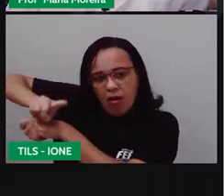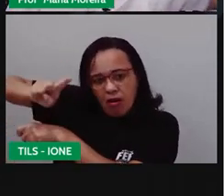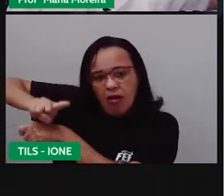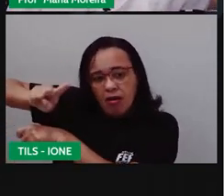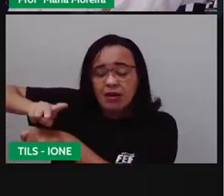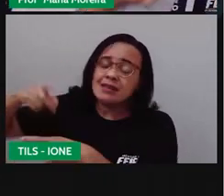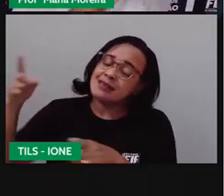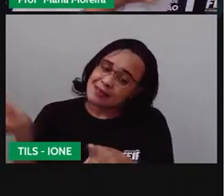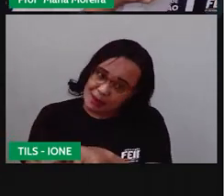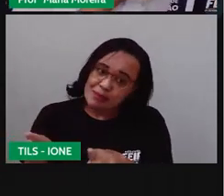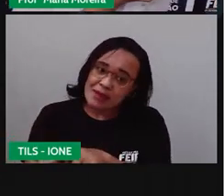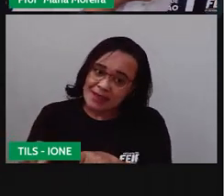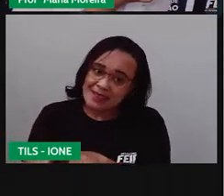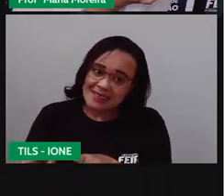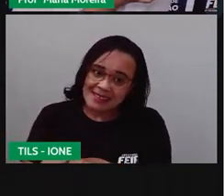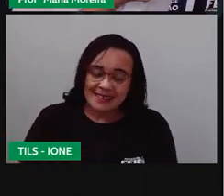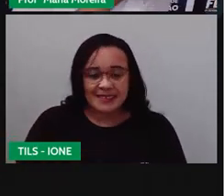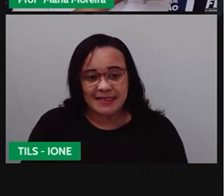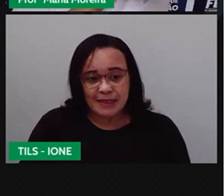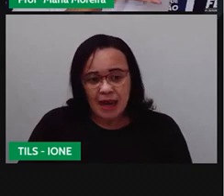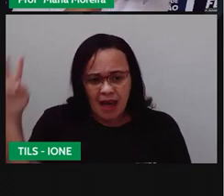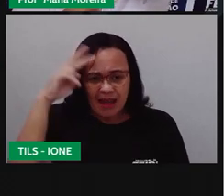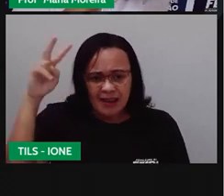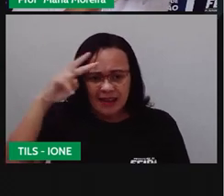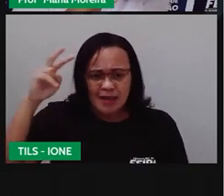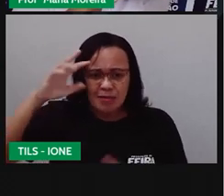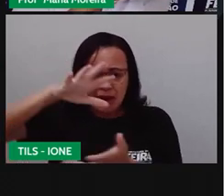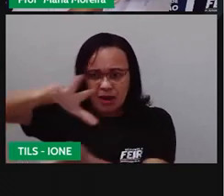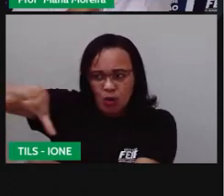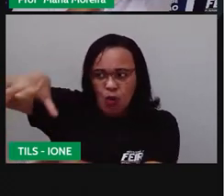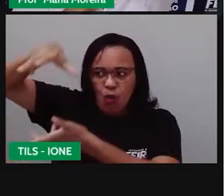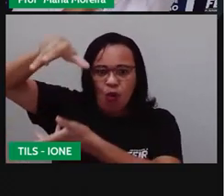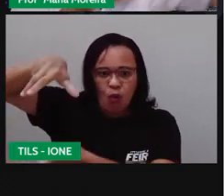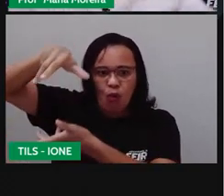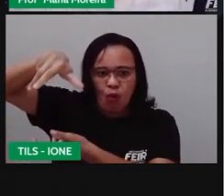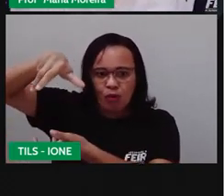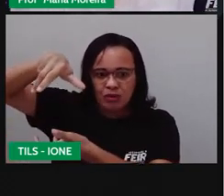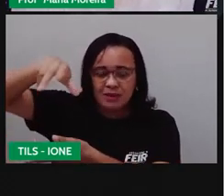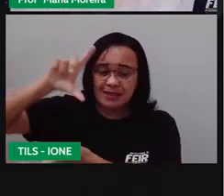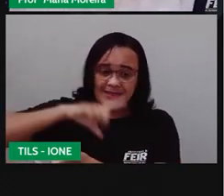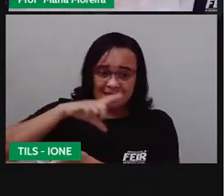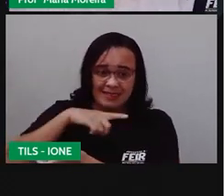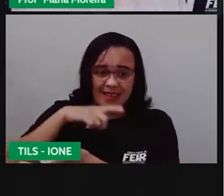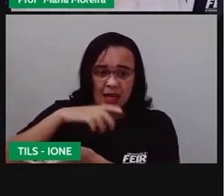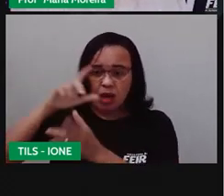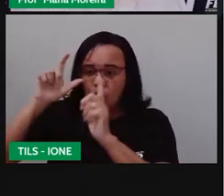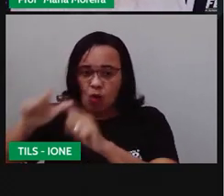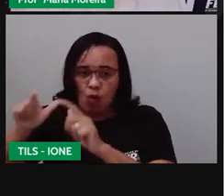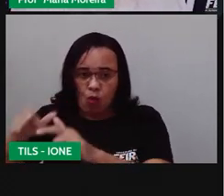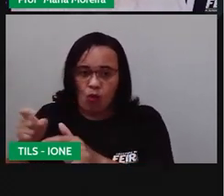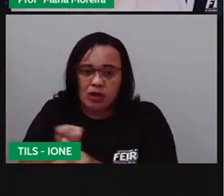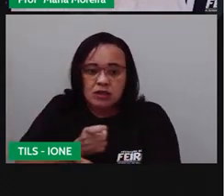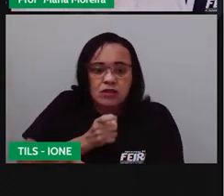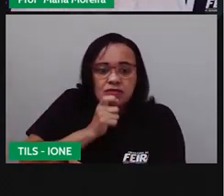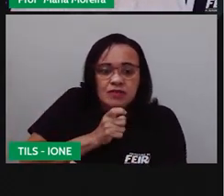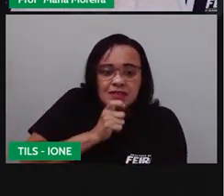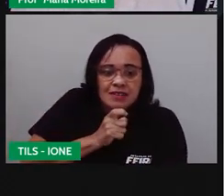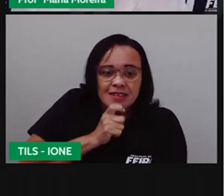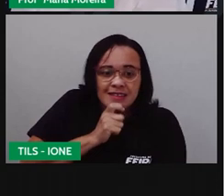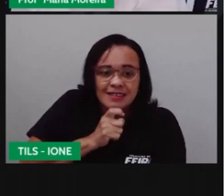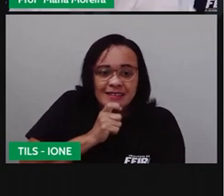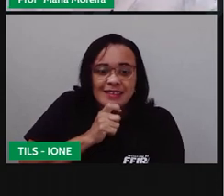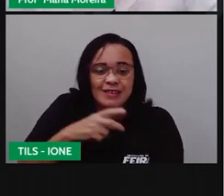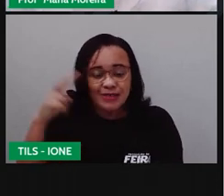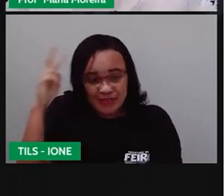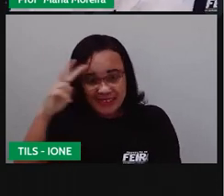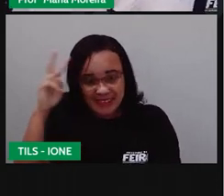sobre o planeta Terra? Do globo, que existia nas extremidades o que mais? Frio, retomada de conteúdo mais uma